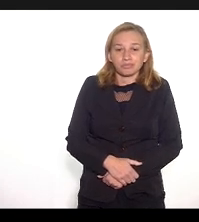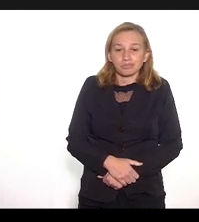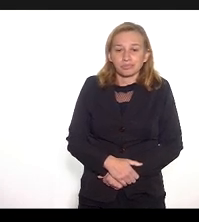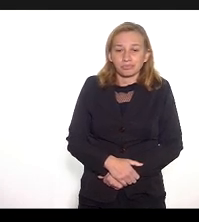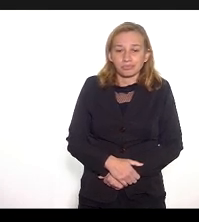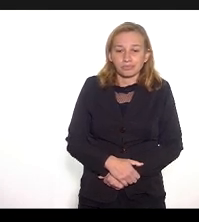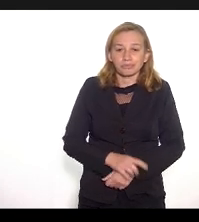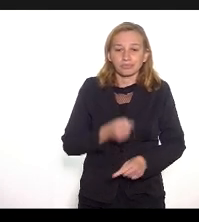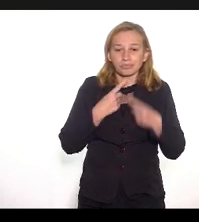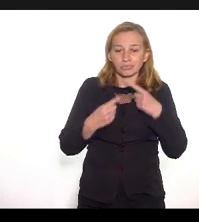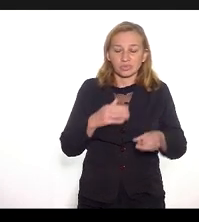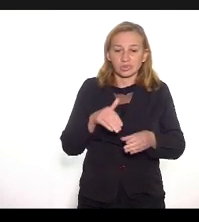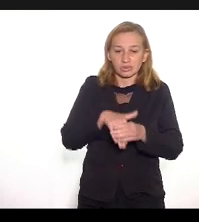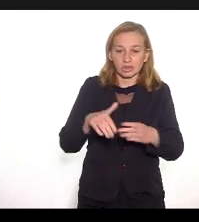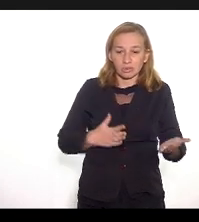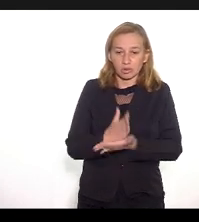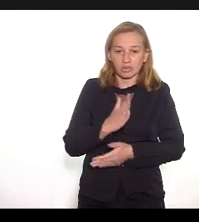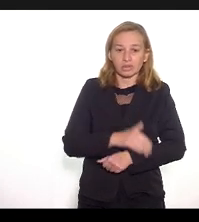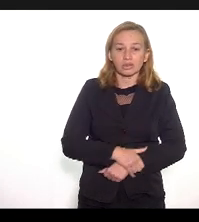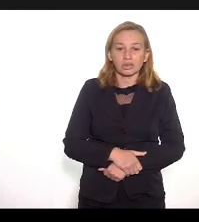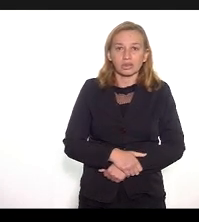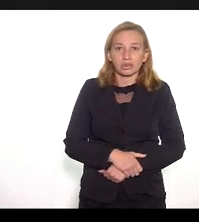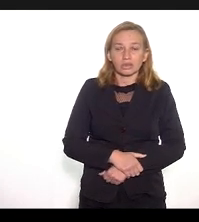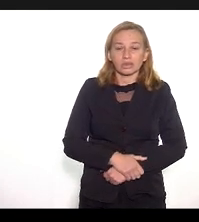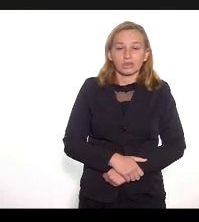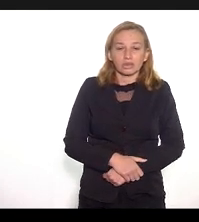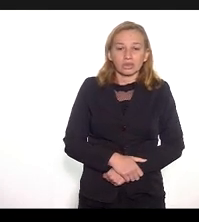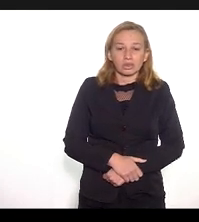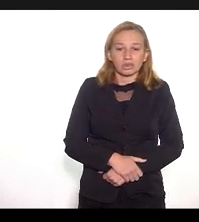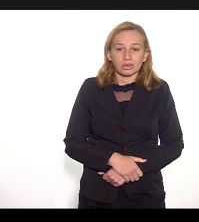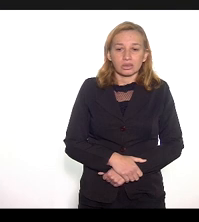Em discussão e votação, aprovado.